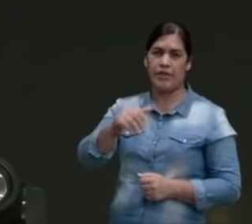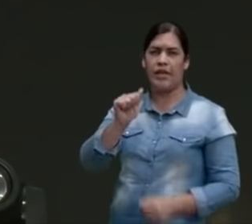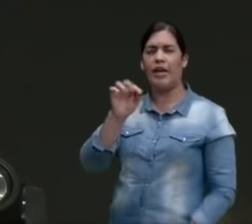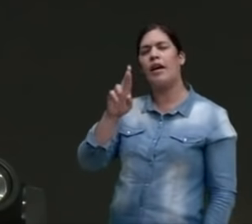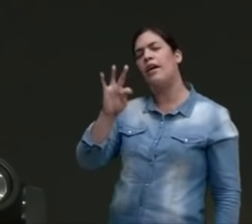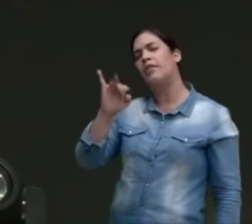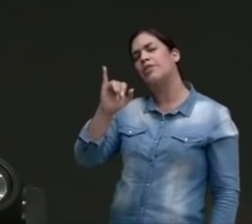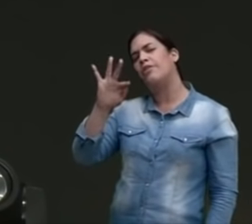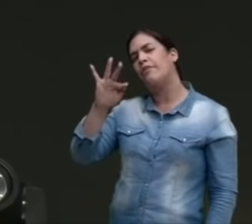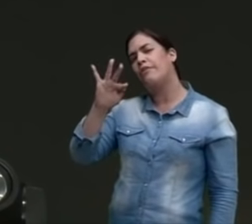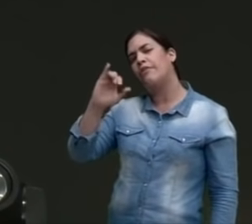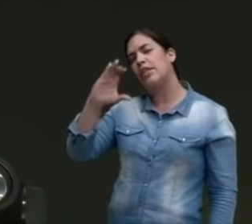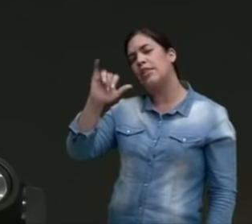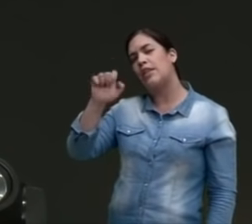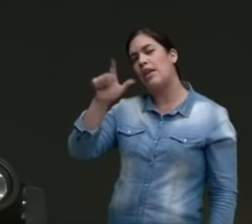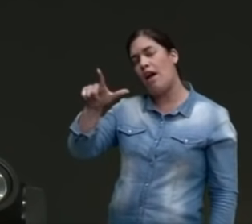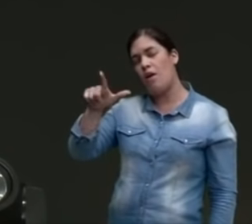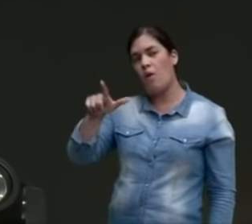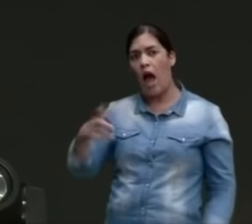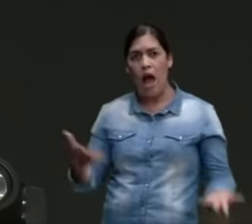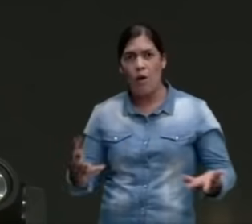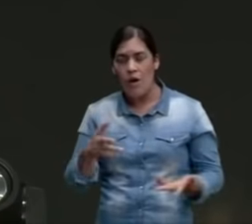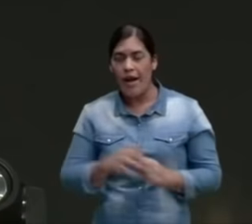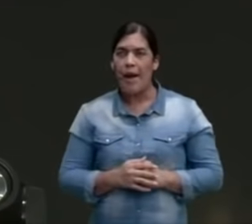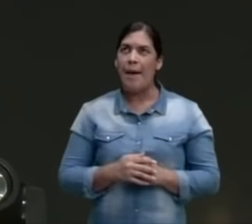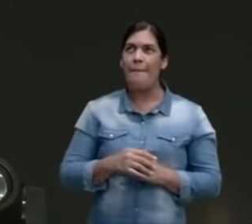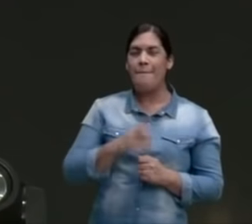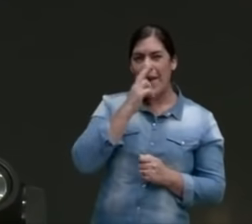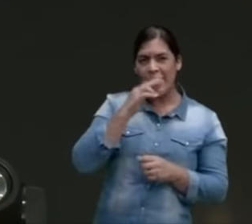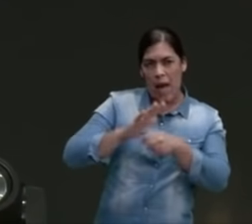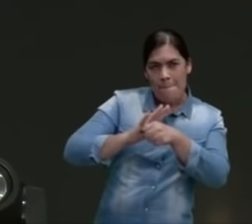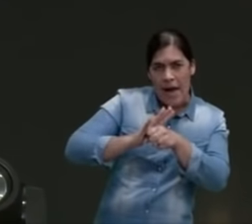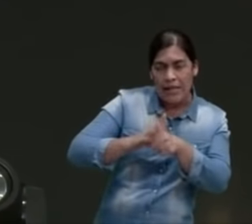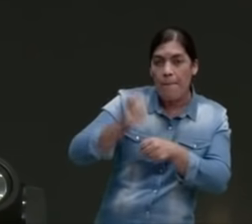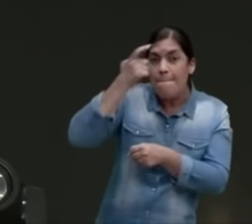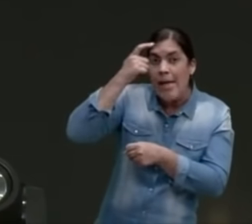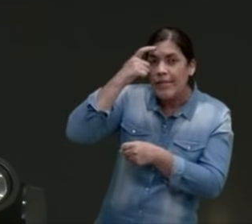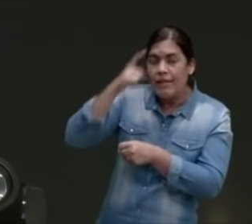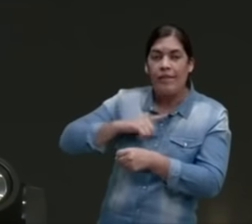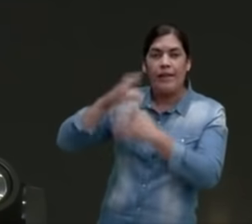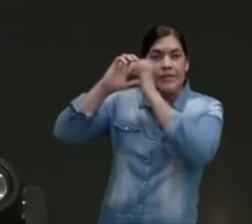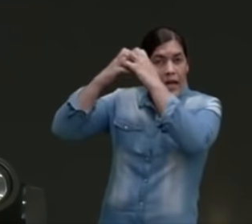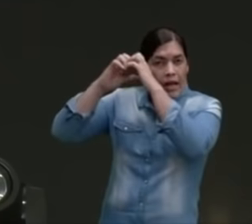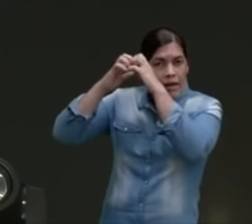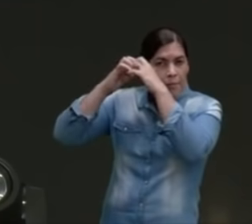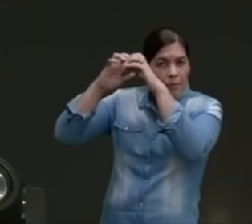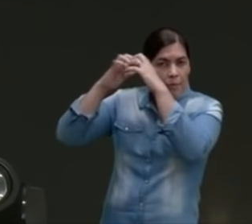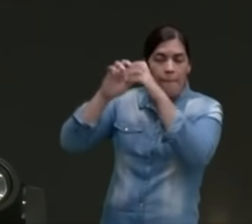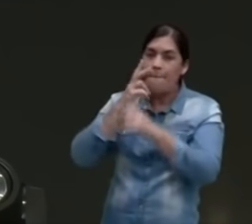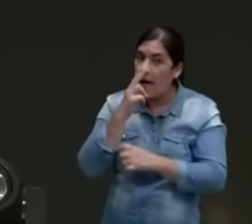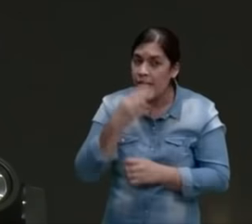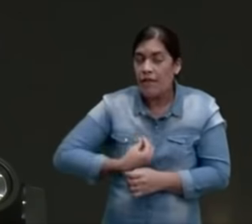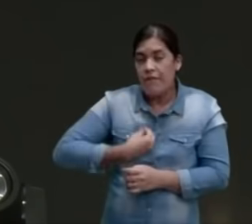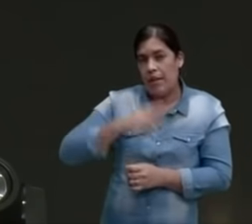as máquinas, é como se elas pudessem pensar. É como se elas tivessem vida própria. E você